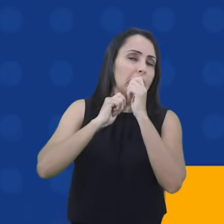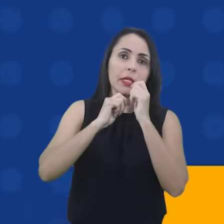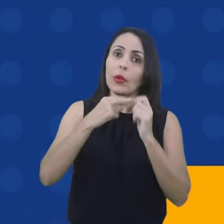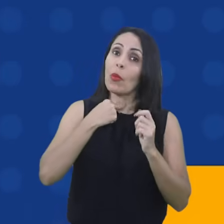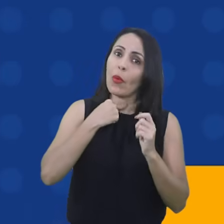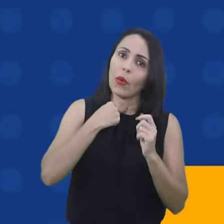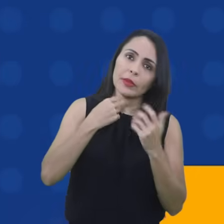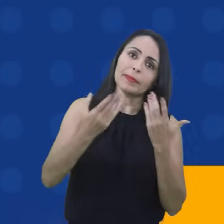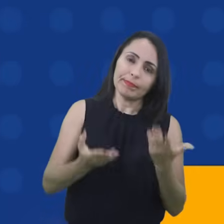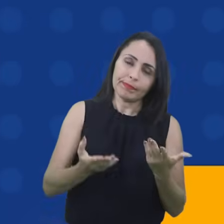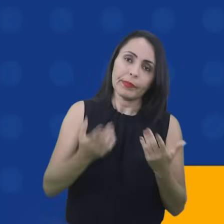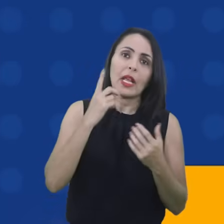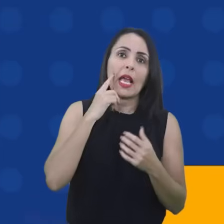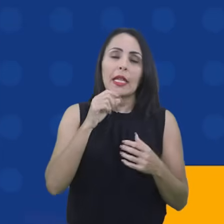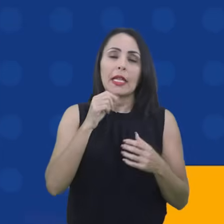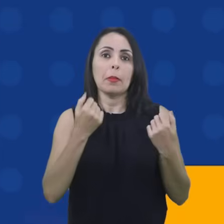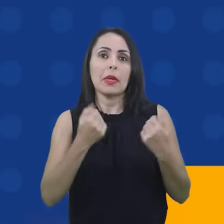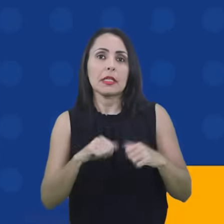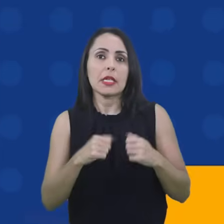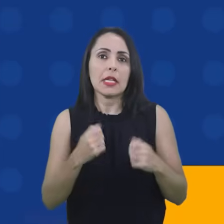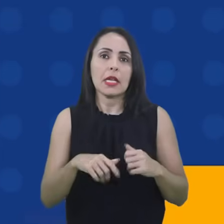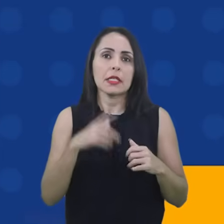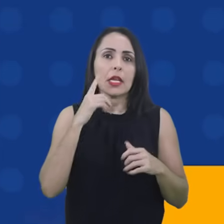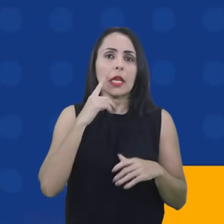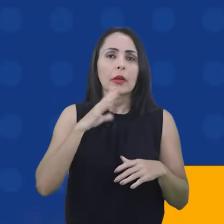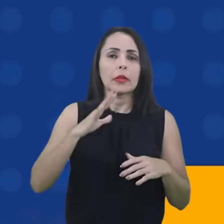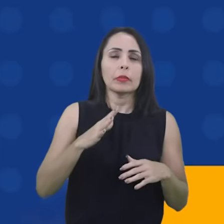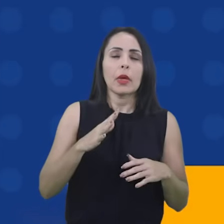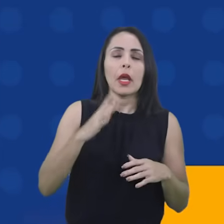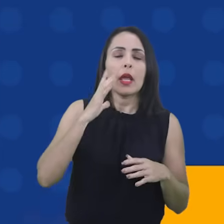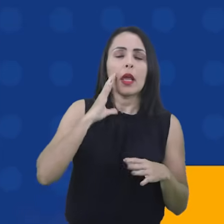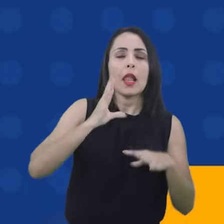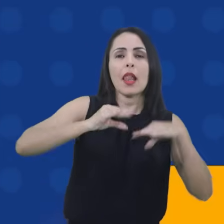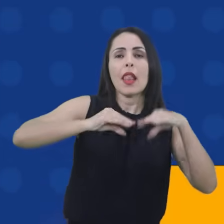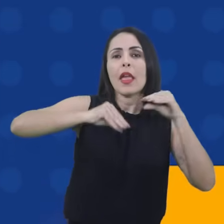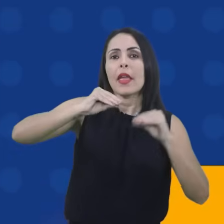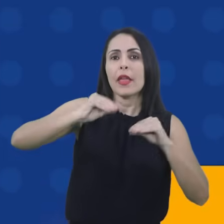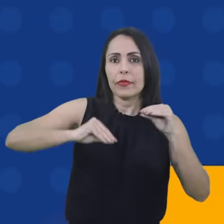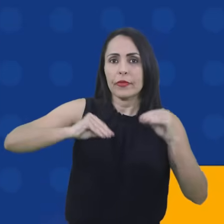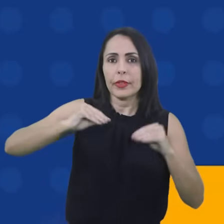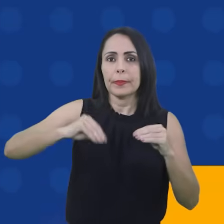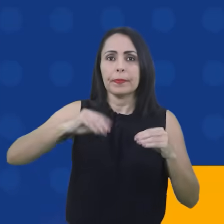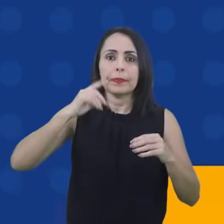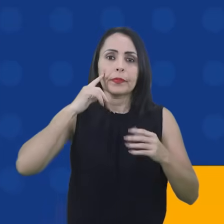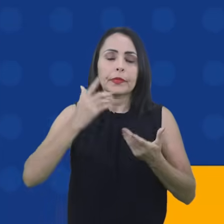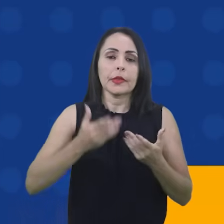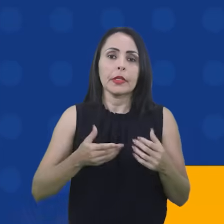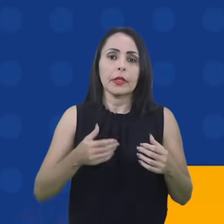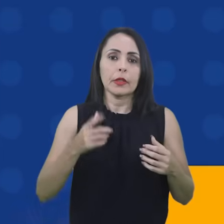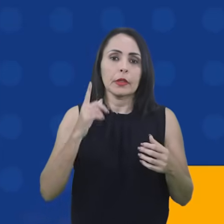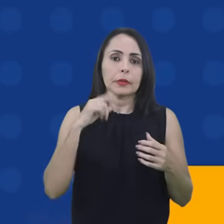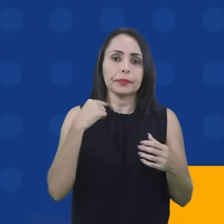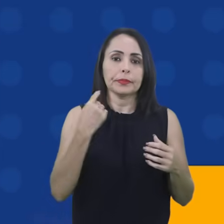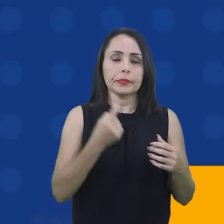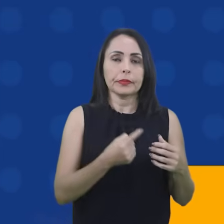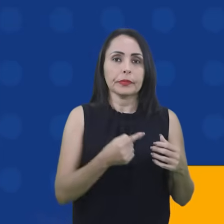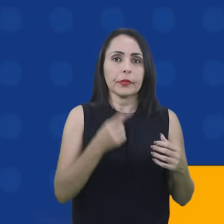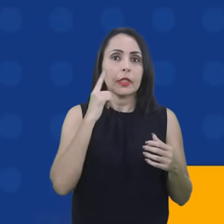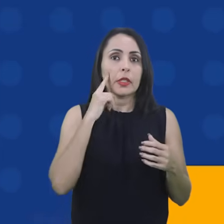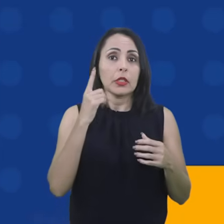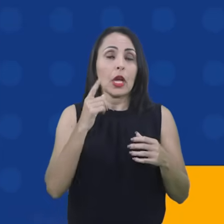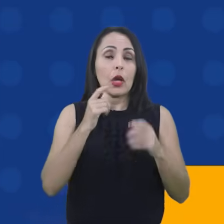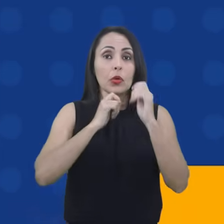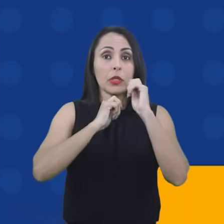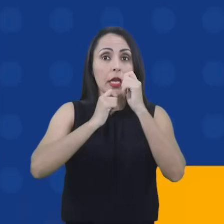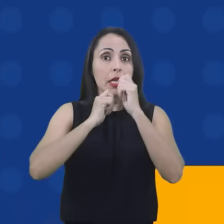A pressão ela deve ser feita de forma bastante moderada e sempre em direção, né, mesial e distal do dente,